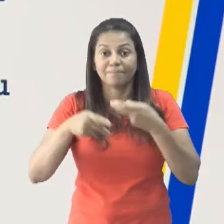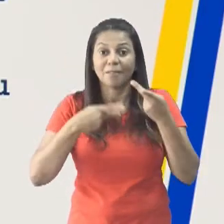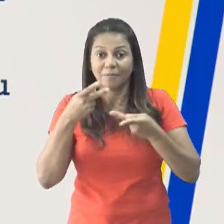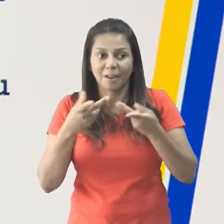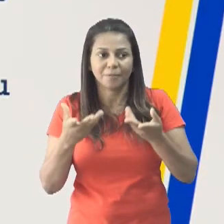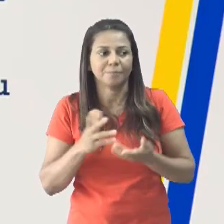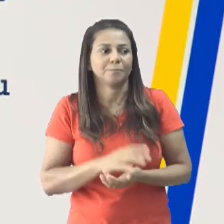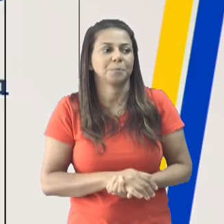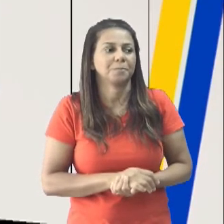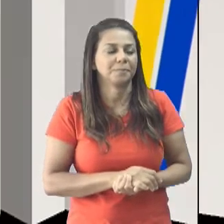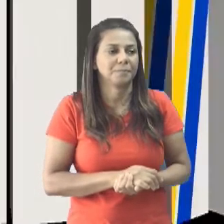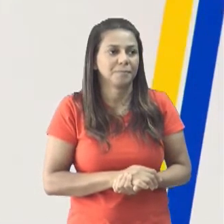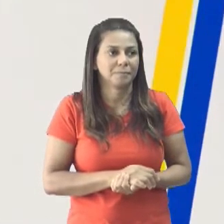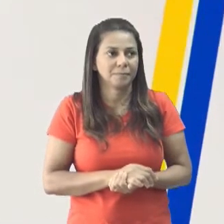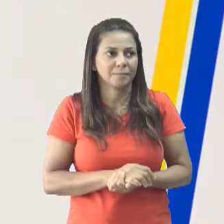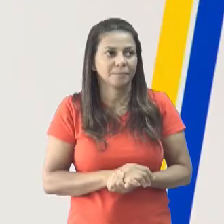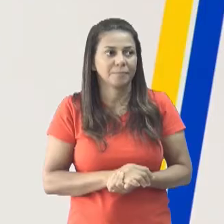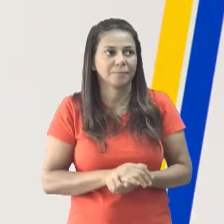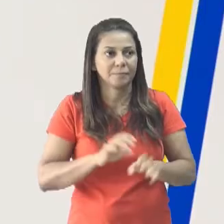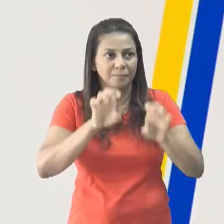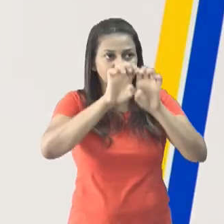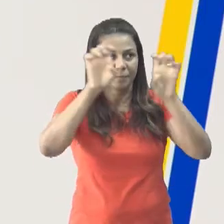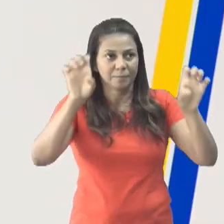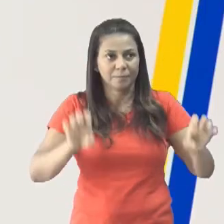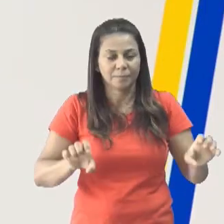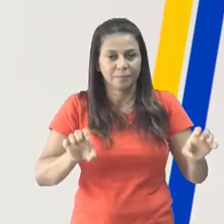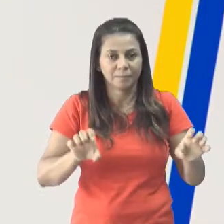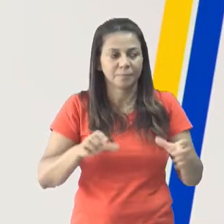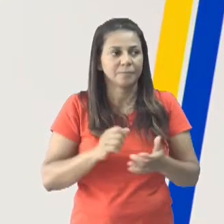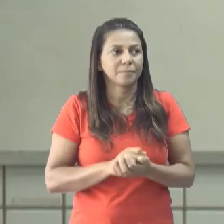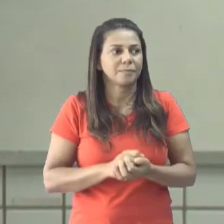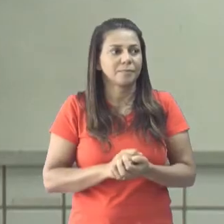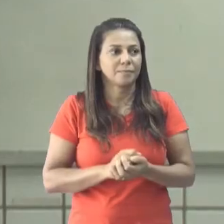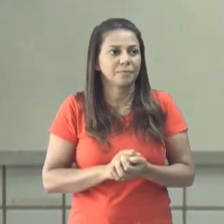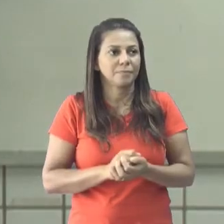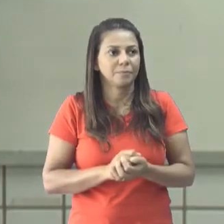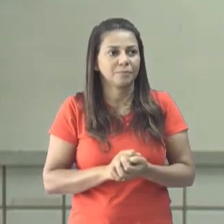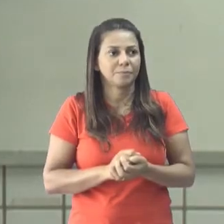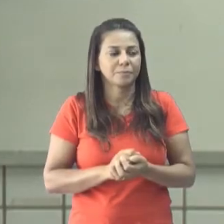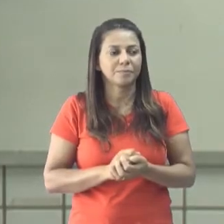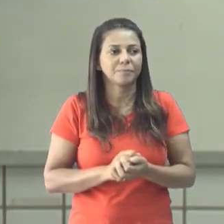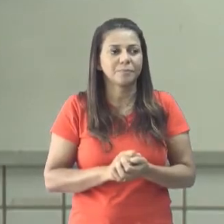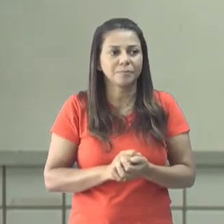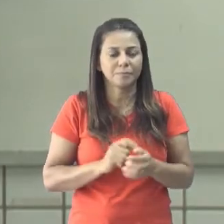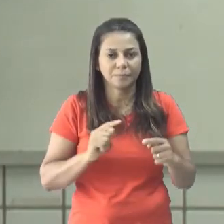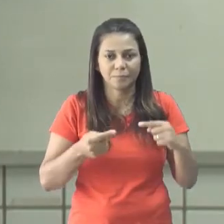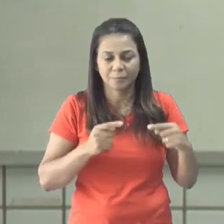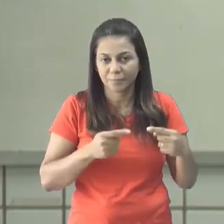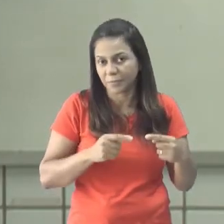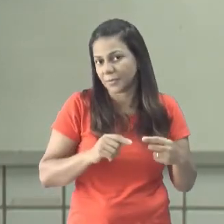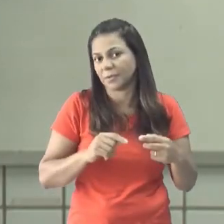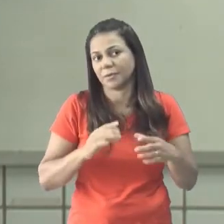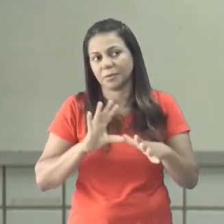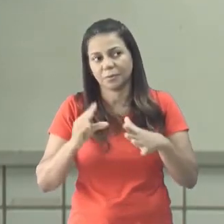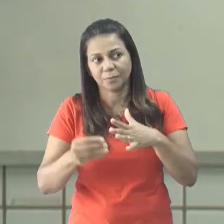texto. Então, a estrutura interna é essa. Introdução, conflito e